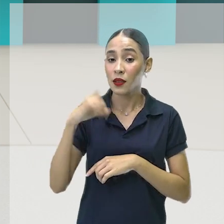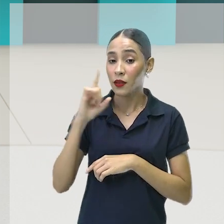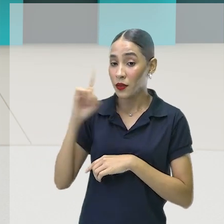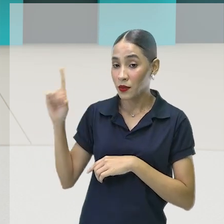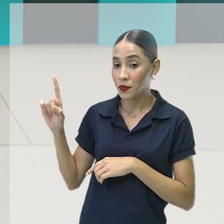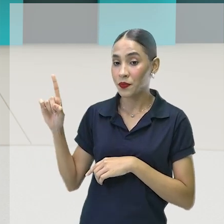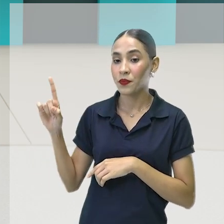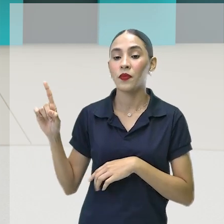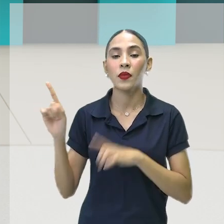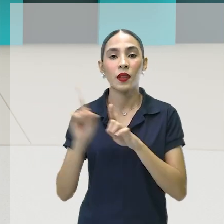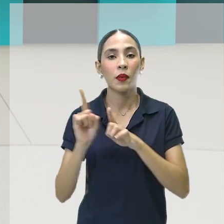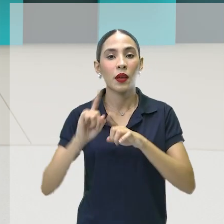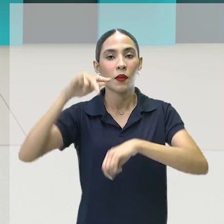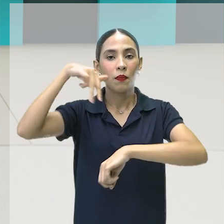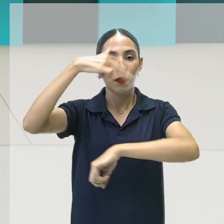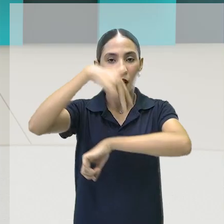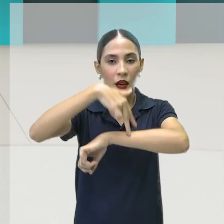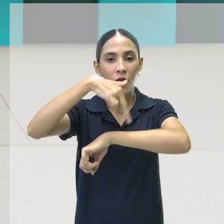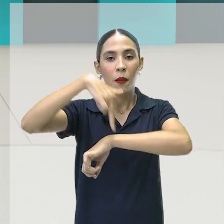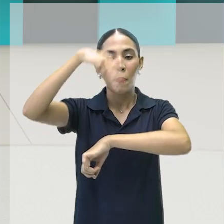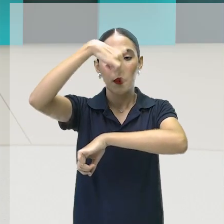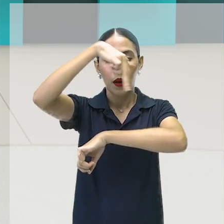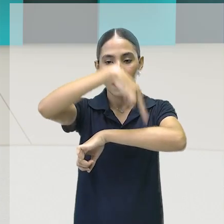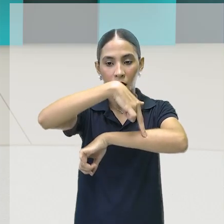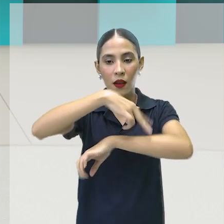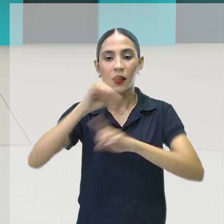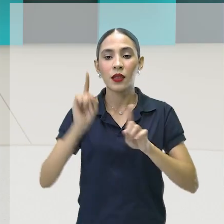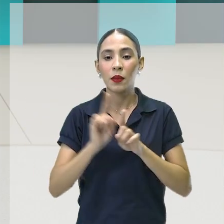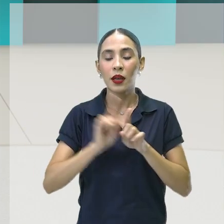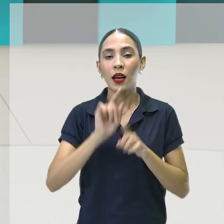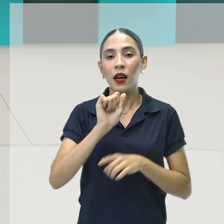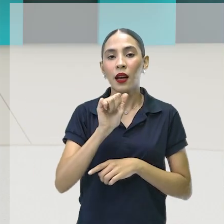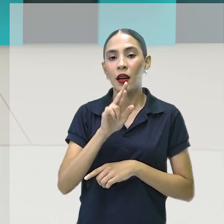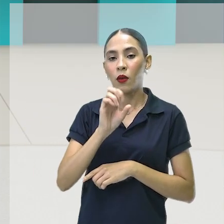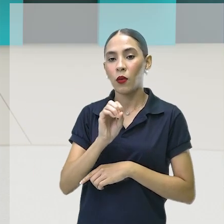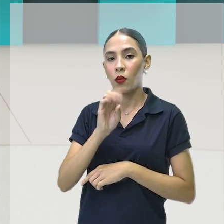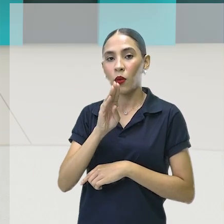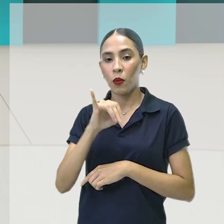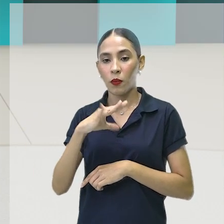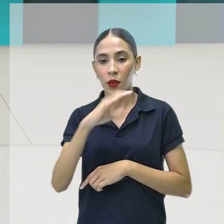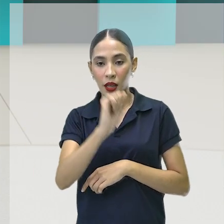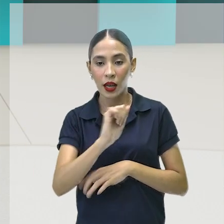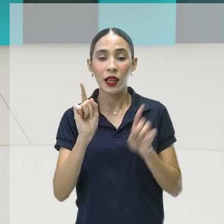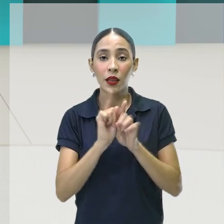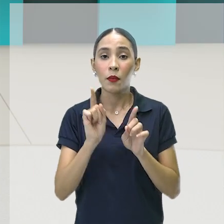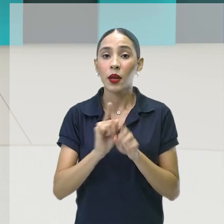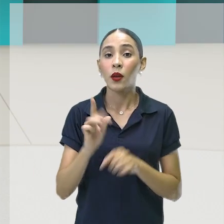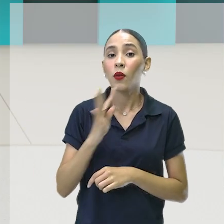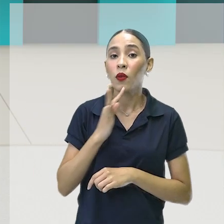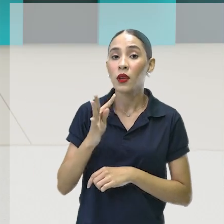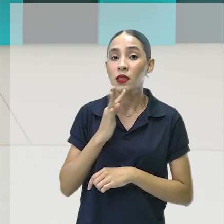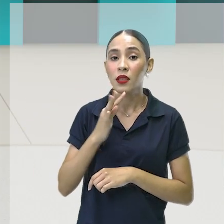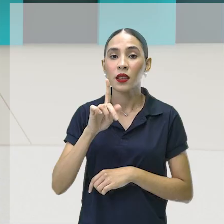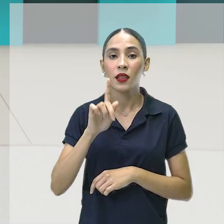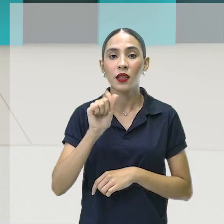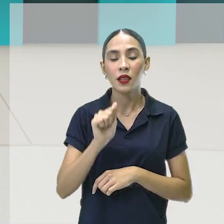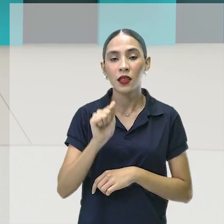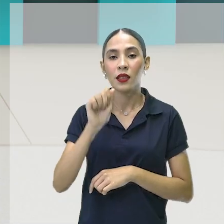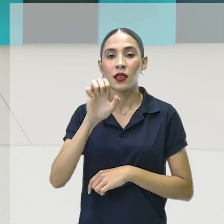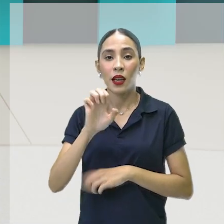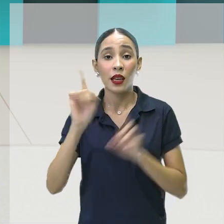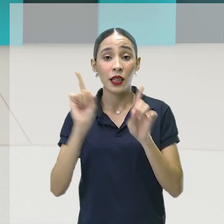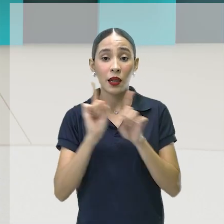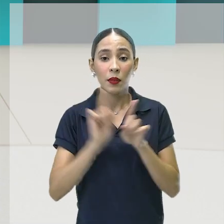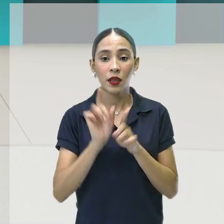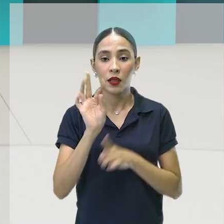as acrobacias. Nós temos a ginástica aeróbica esportiva, mais conhecida como GAI, e a